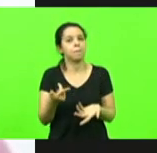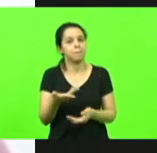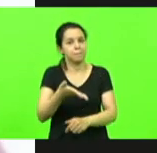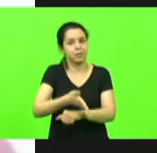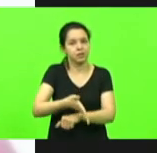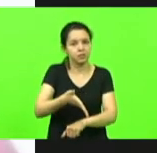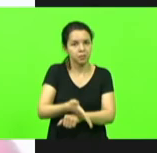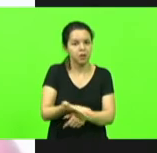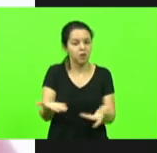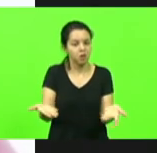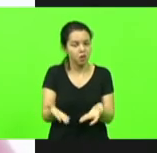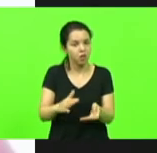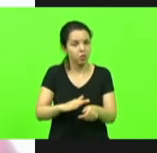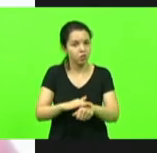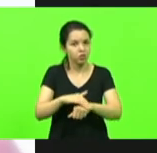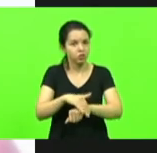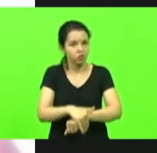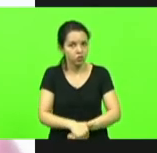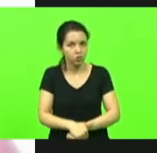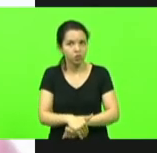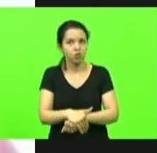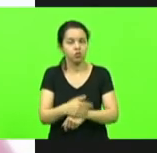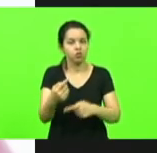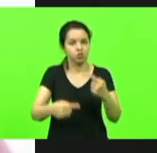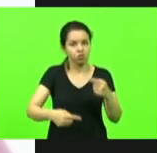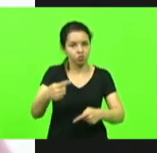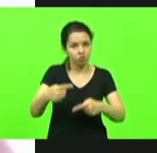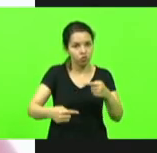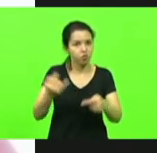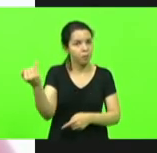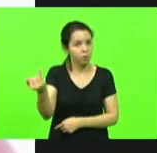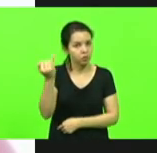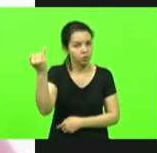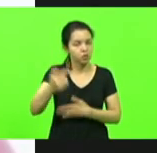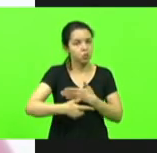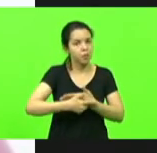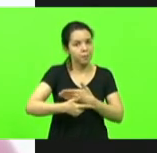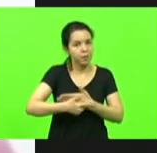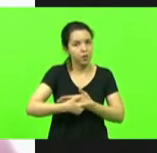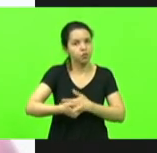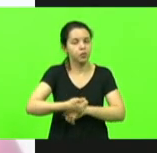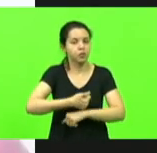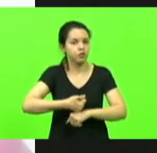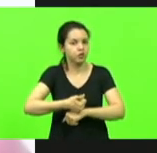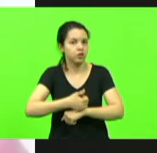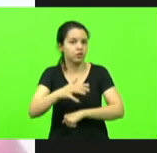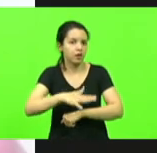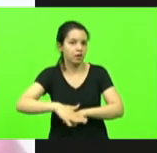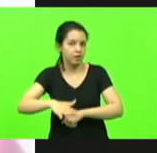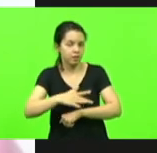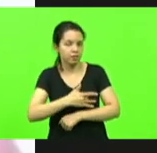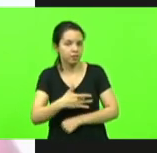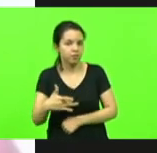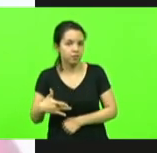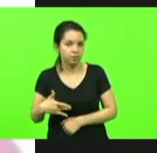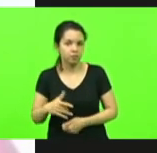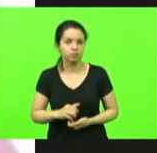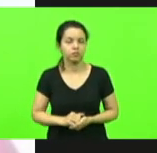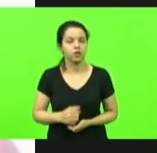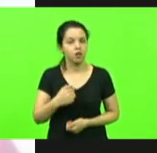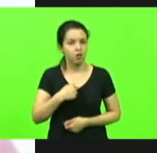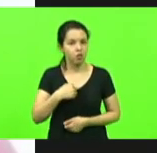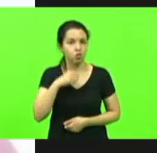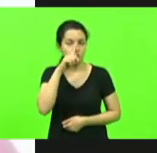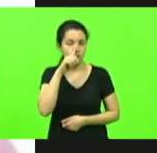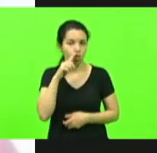né? Adentrando a noite discutindo a importância do papel dos profissionais da área da saúde. Eu sou loira,